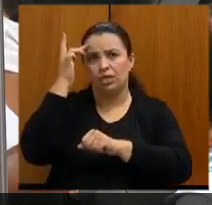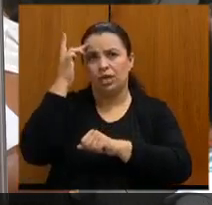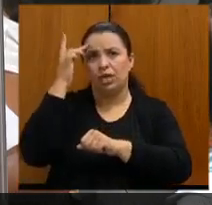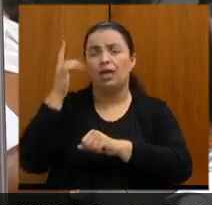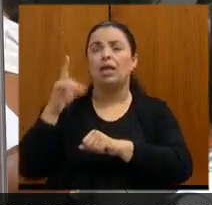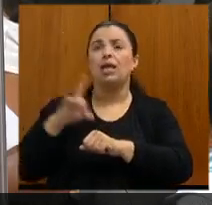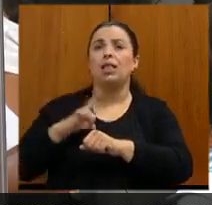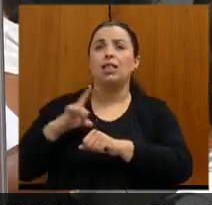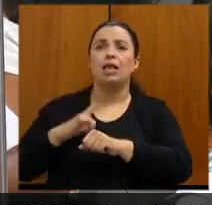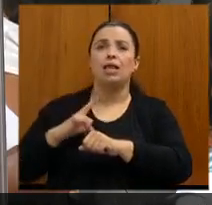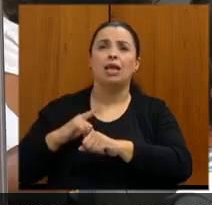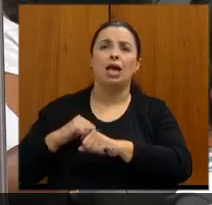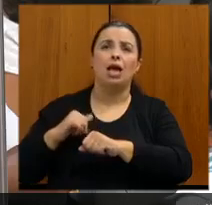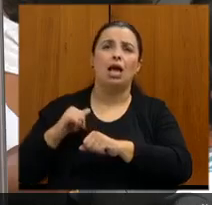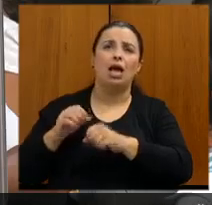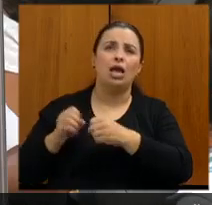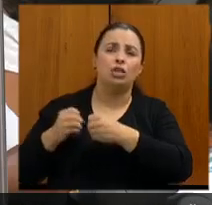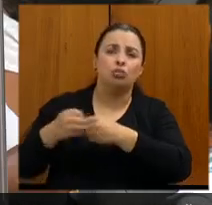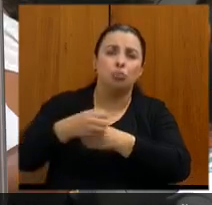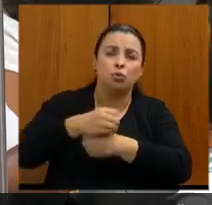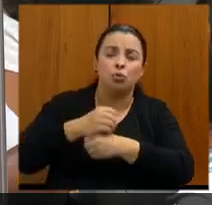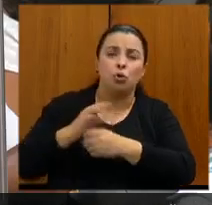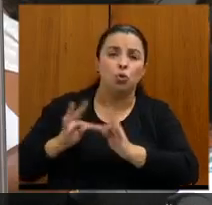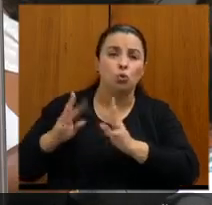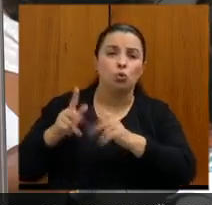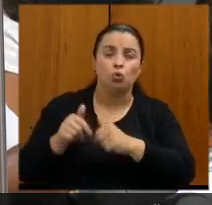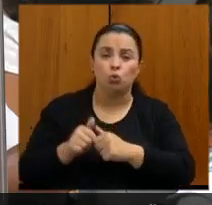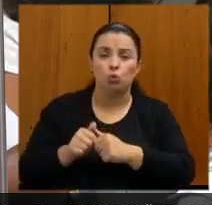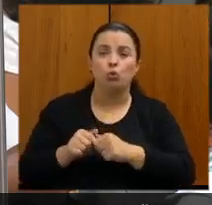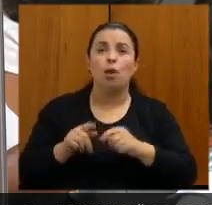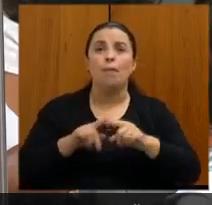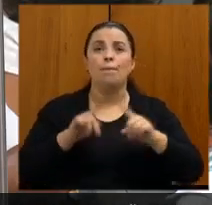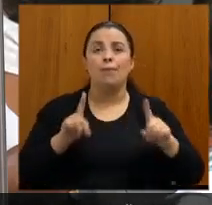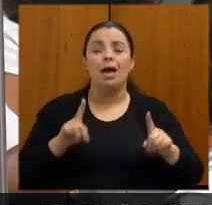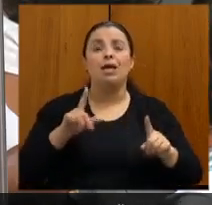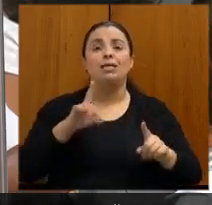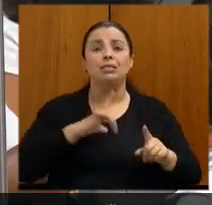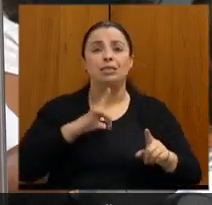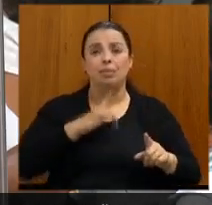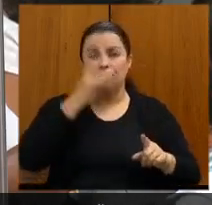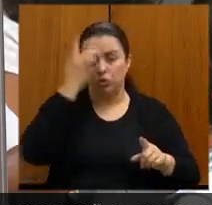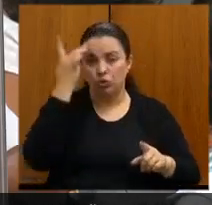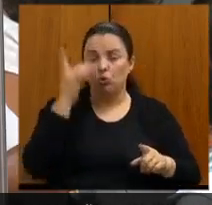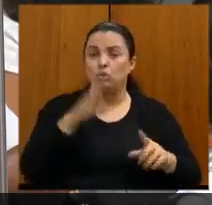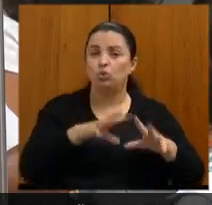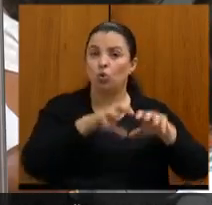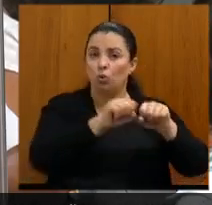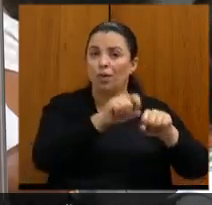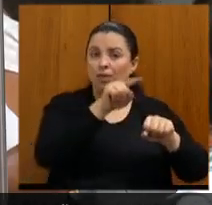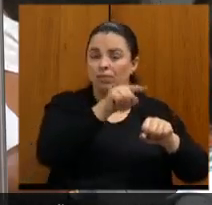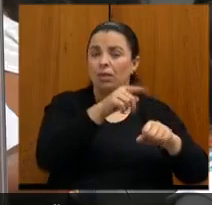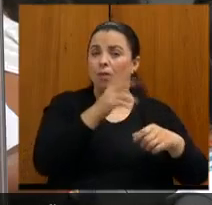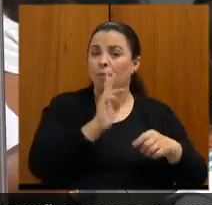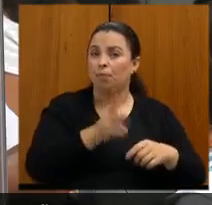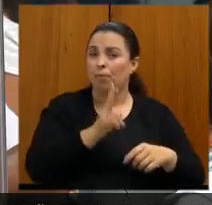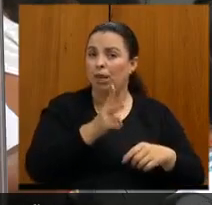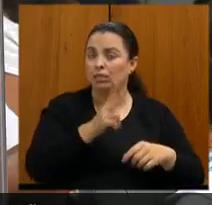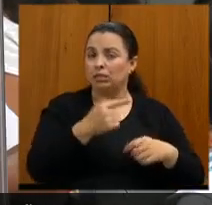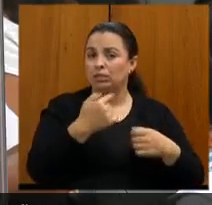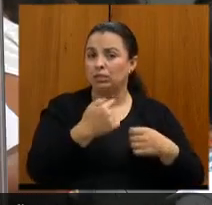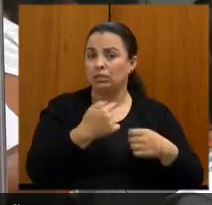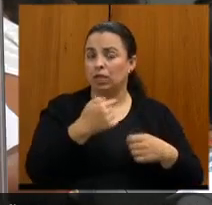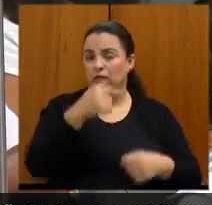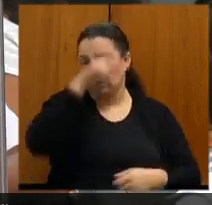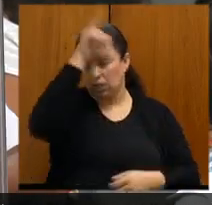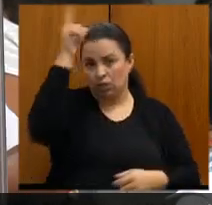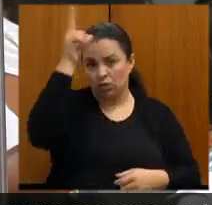metropolitana nós temos pessoas e situação de ocupação na em Santa Luzia que a ocupação vitórias e Dora Minas